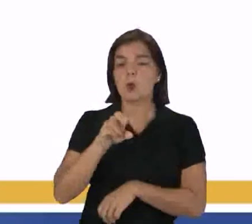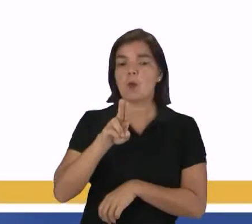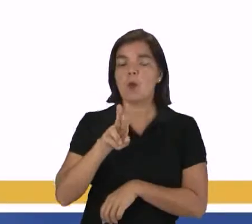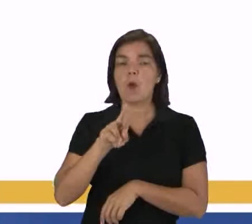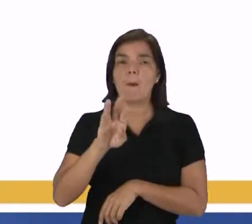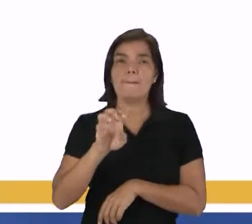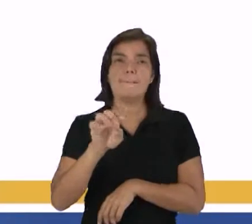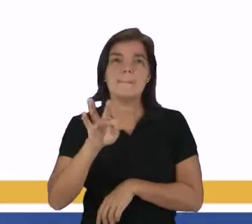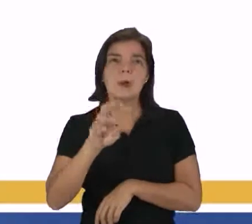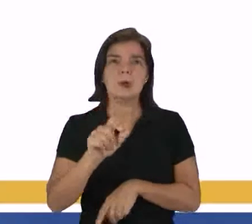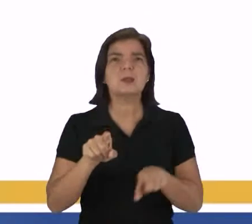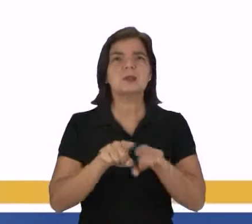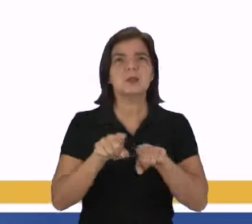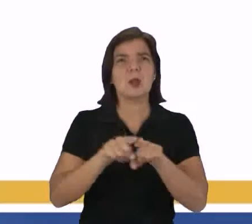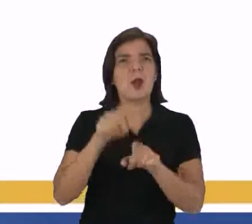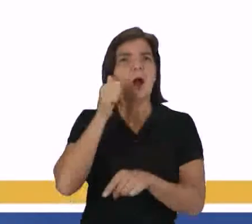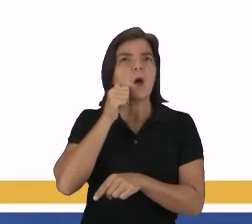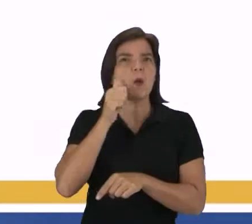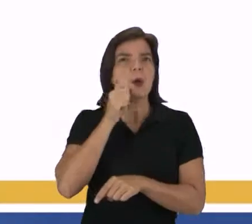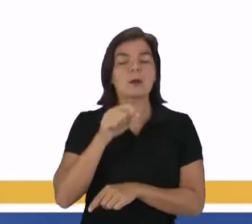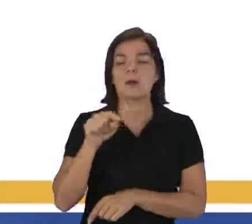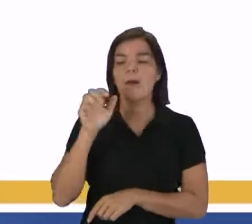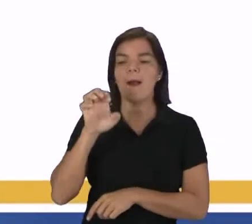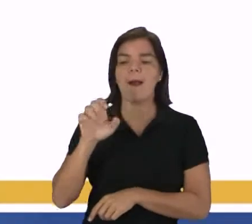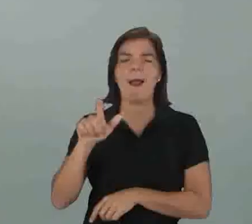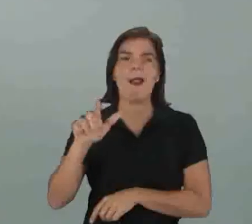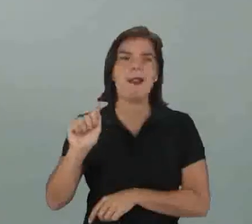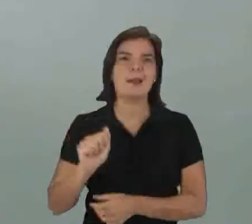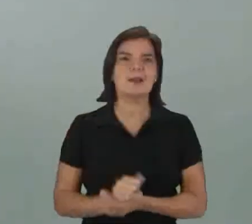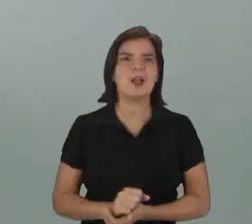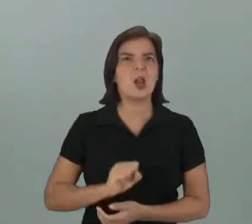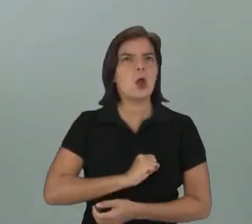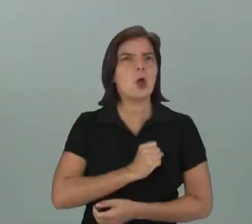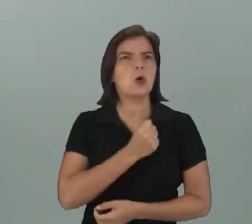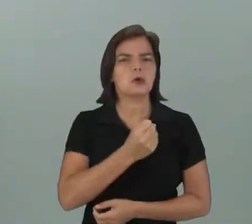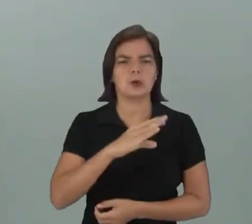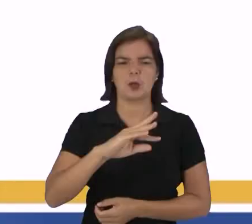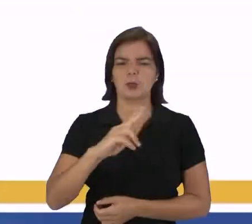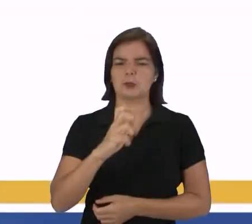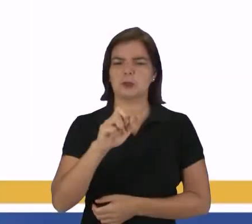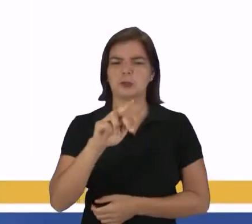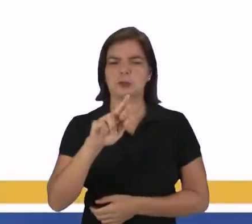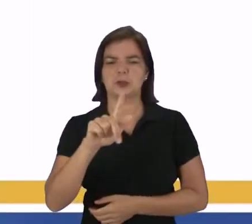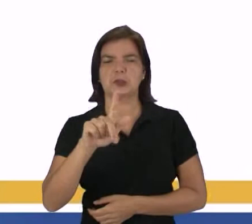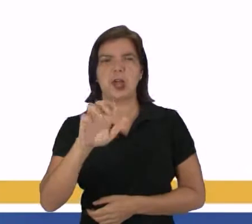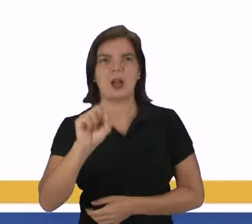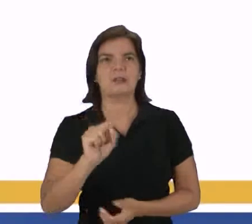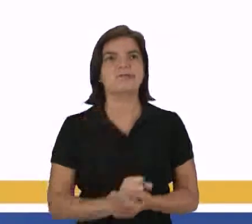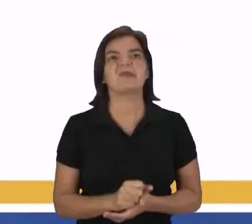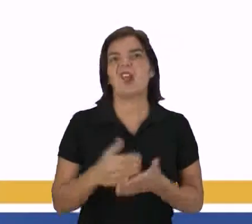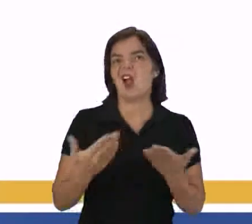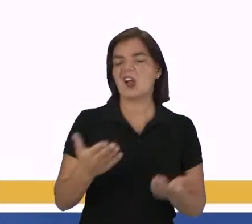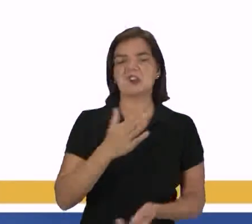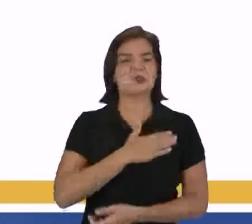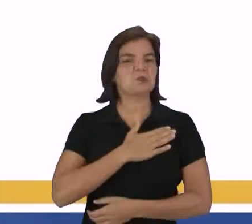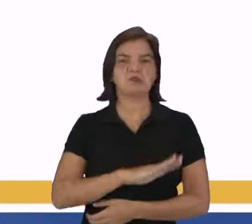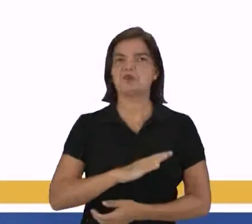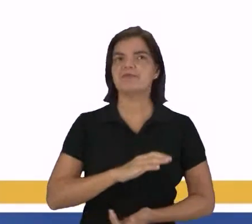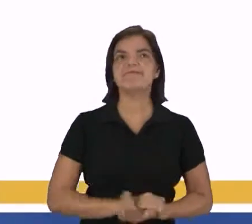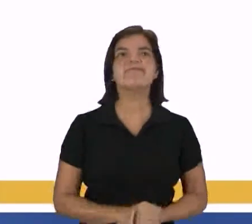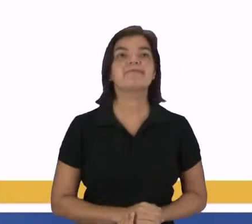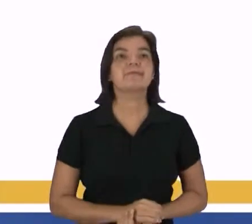tempo, Norberto passou a tratar a mulher por ela. Ela odeia o Charles Bronson. Ah, não gosto